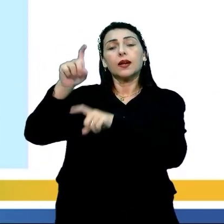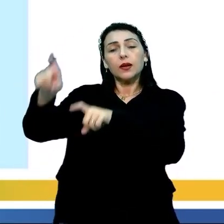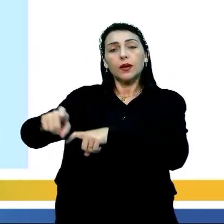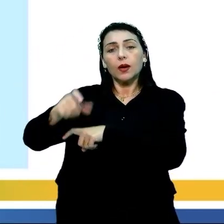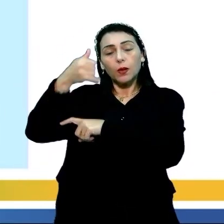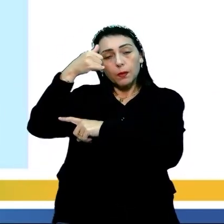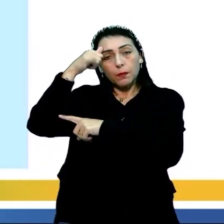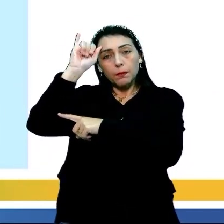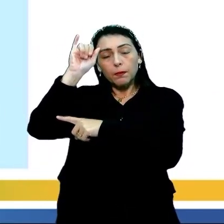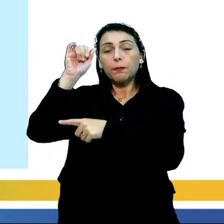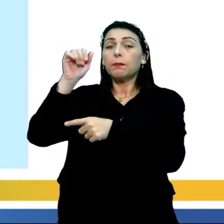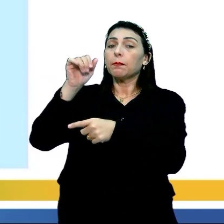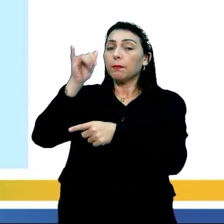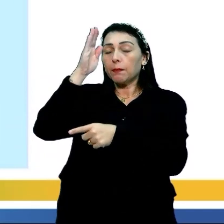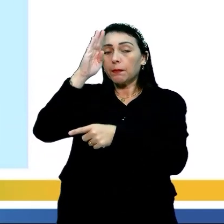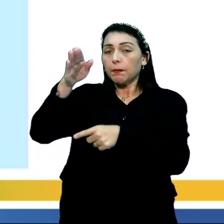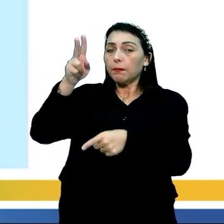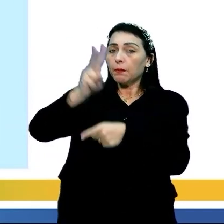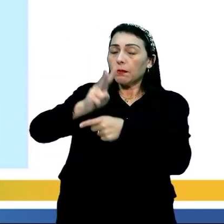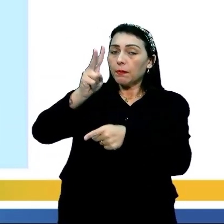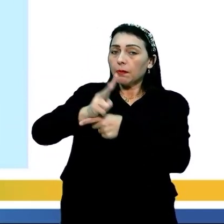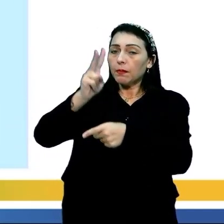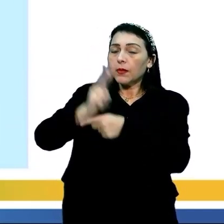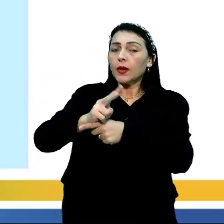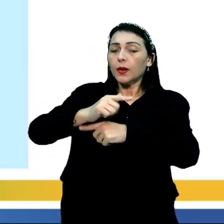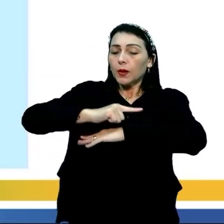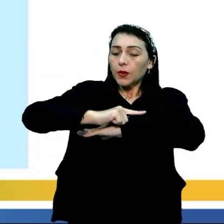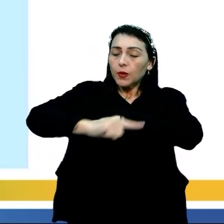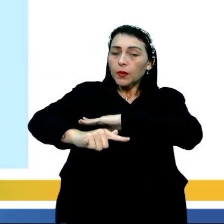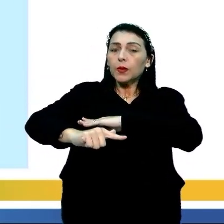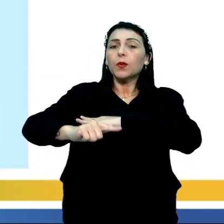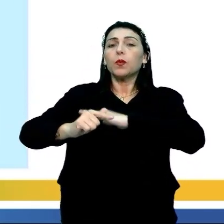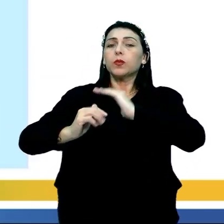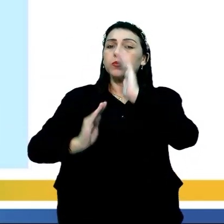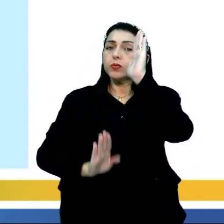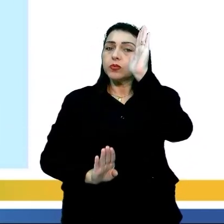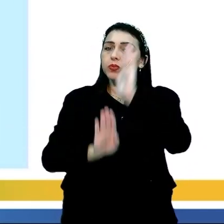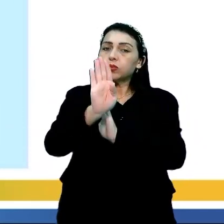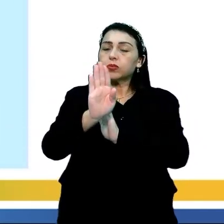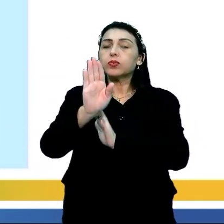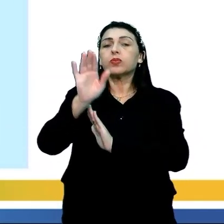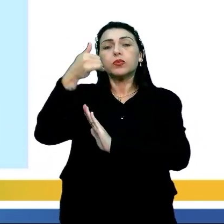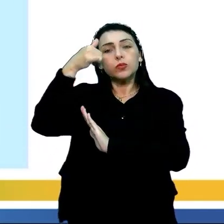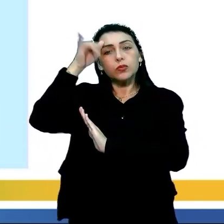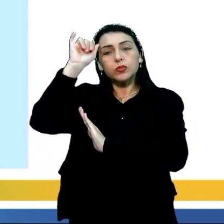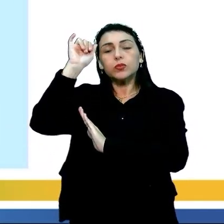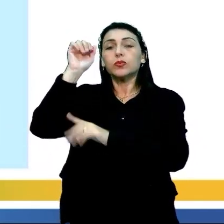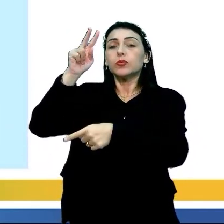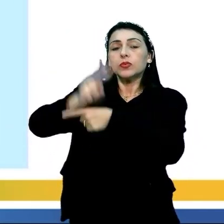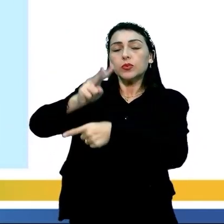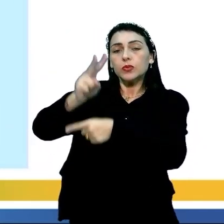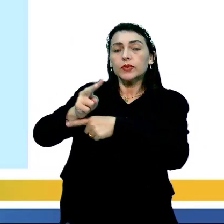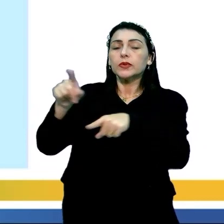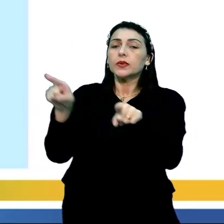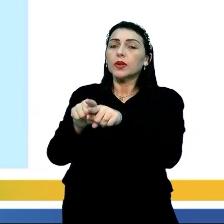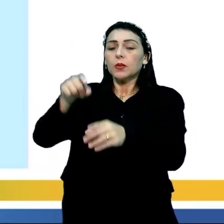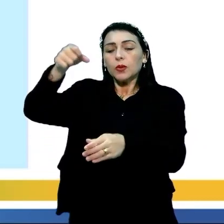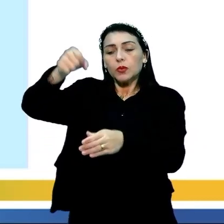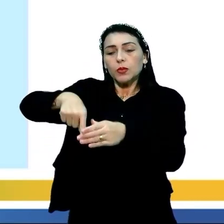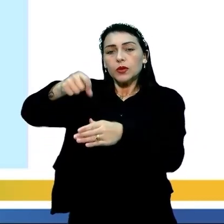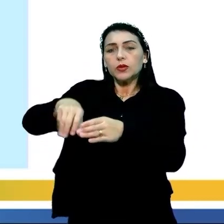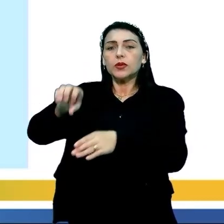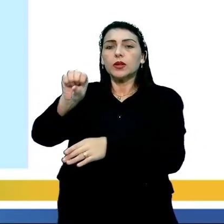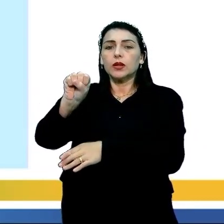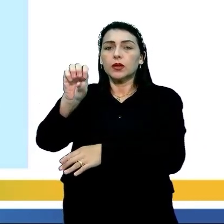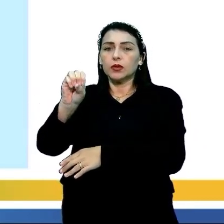agropecuária principalmente com a criação de pastagens, com o avanço da pecuária e principalmente aí com o plantio da